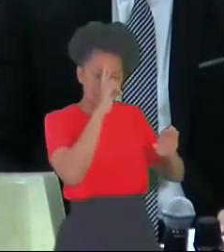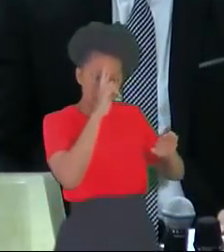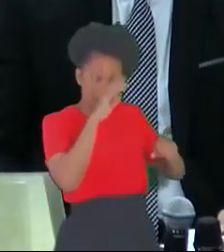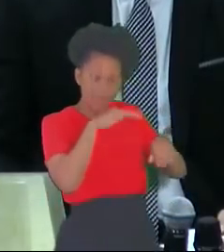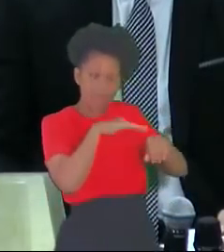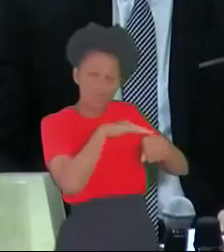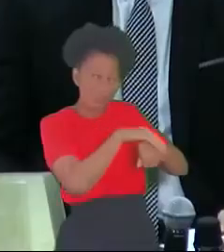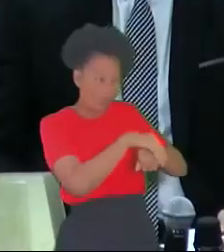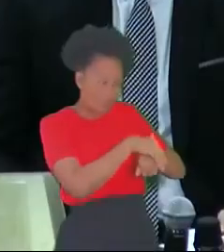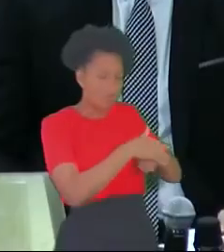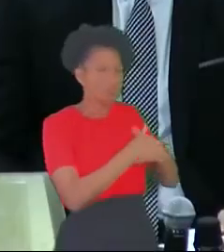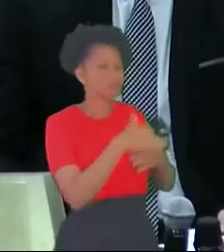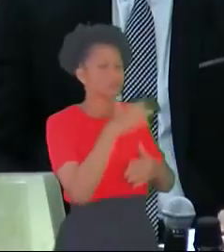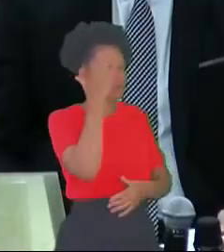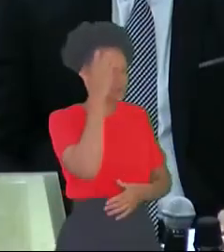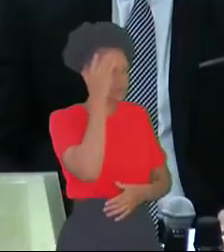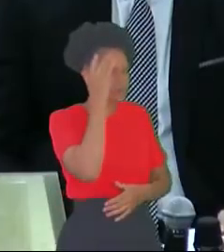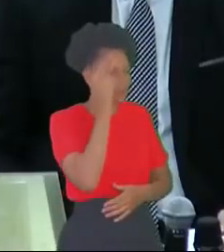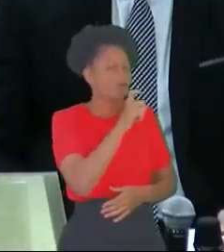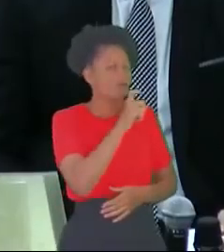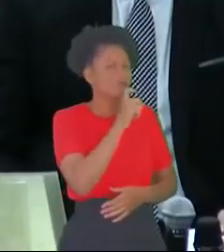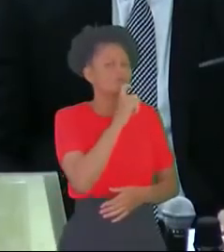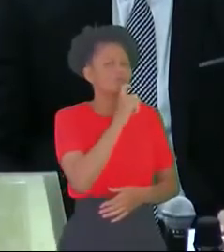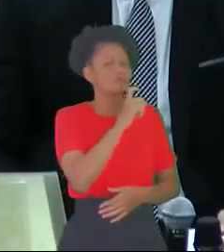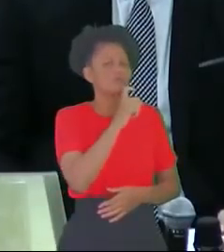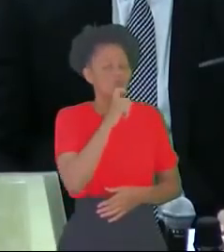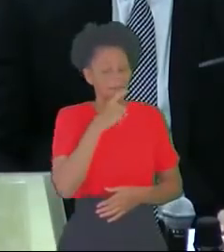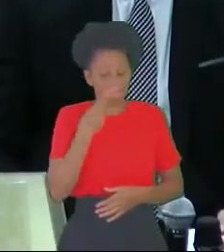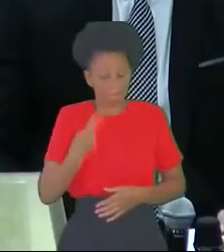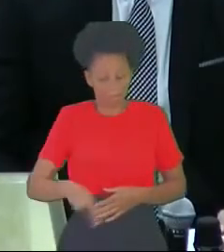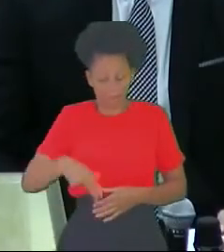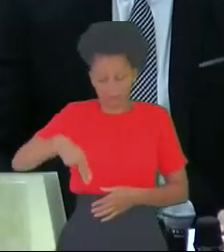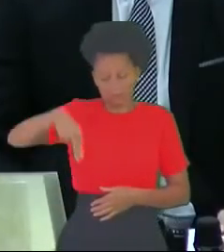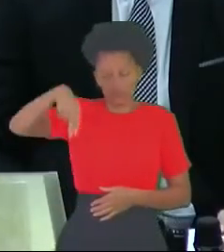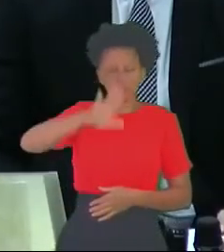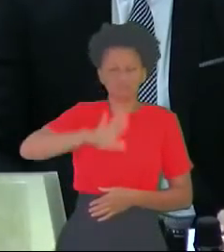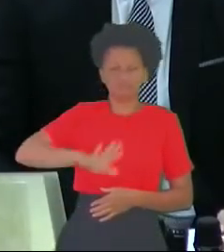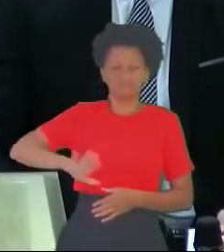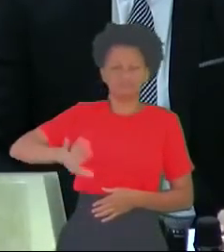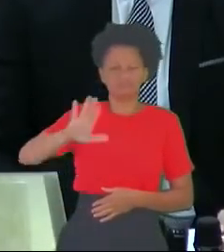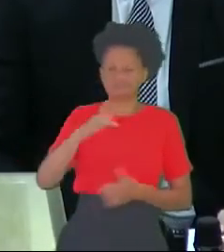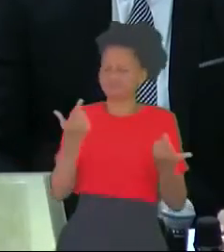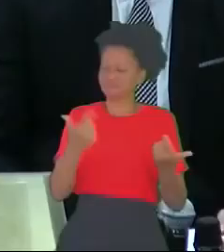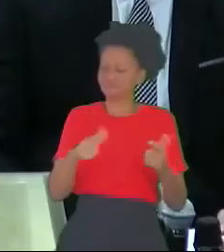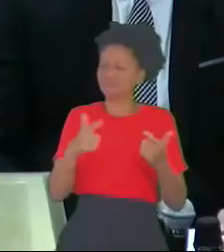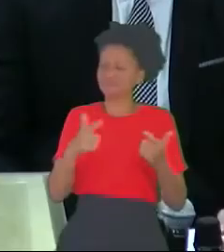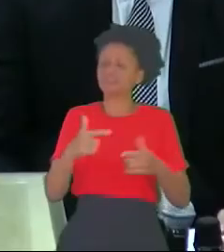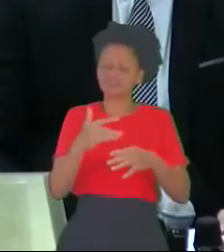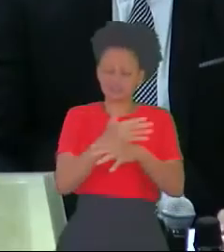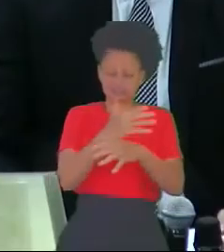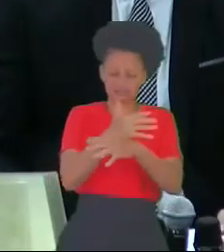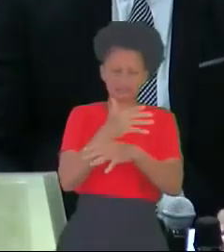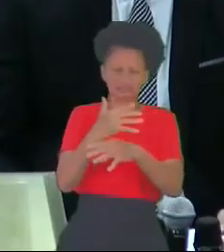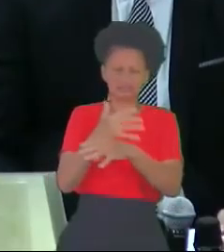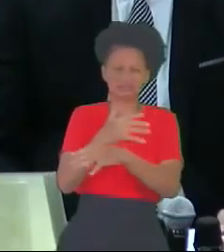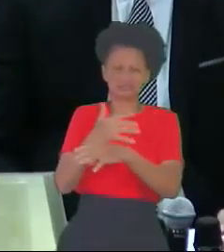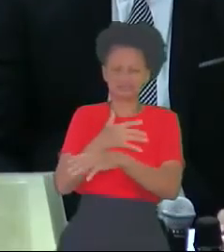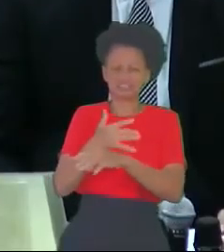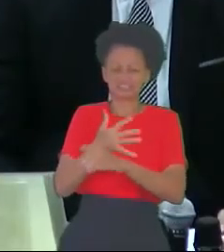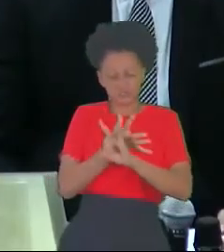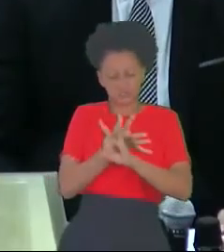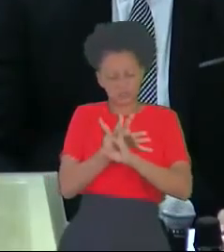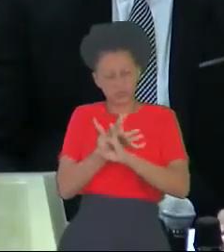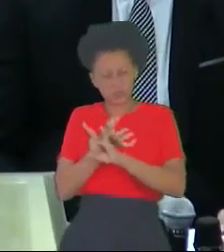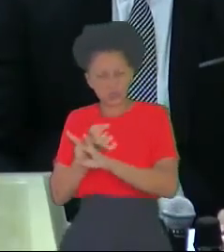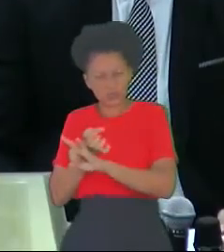Os irmãos sabem que o frio aqui do Nordeste, não existe frio. Tem cidades que existem. Eu andei pelo sertão esses